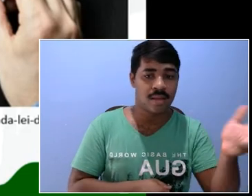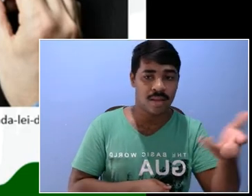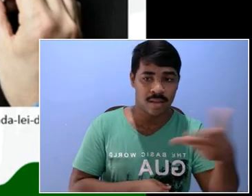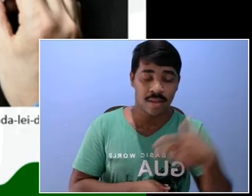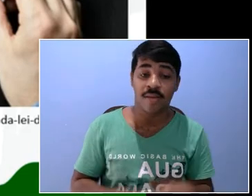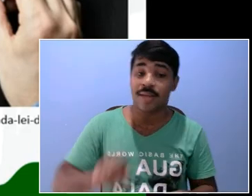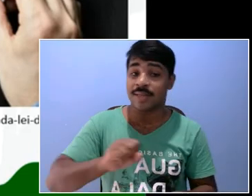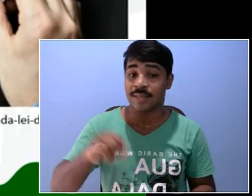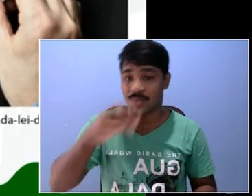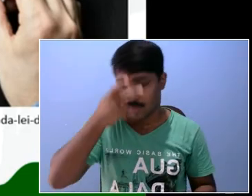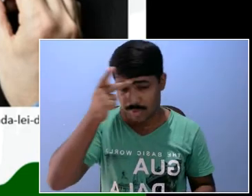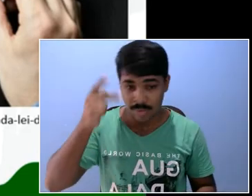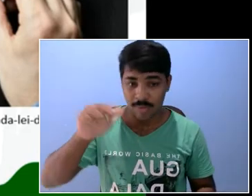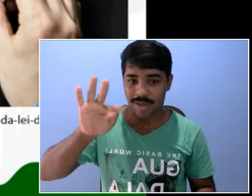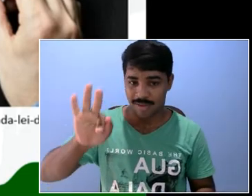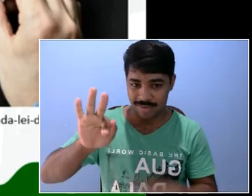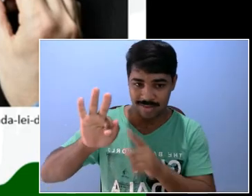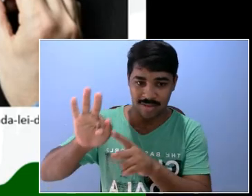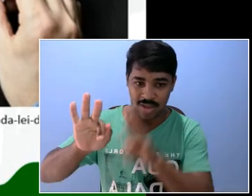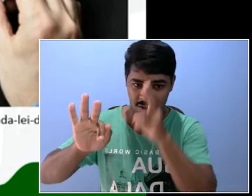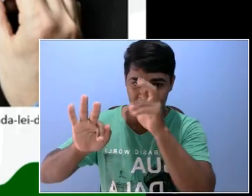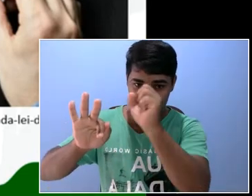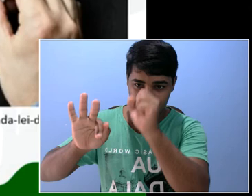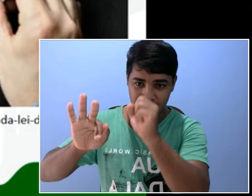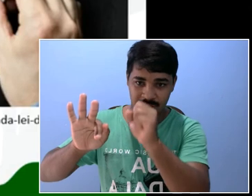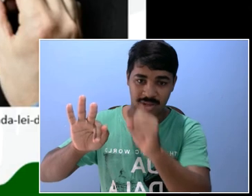muita alimentação. Isso mesmo, quem se alimenta